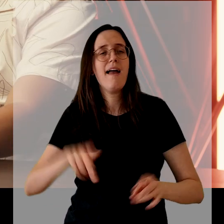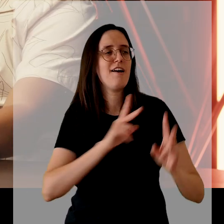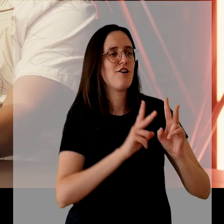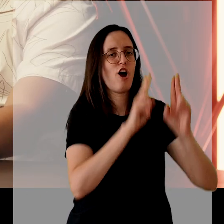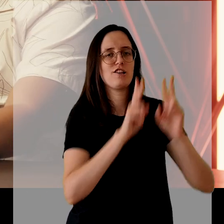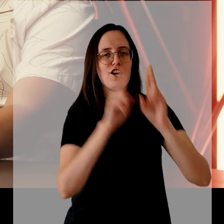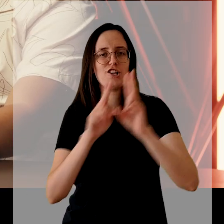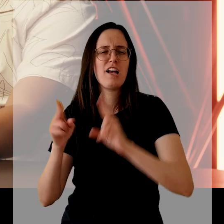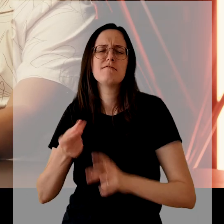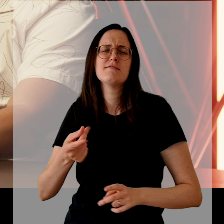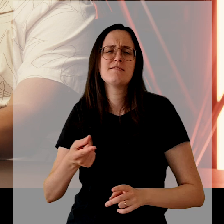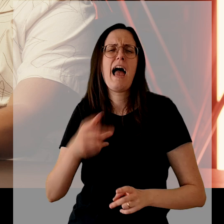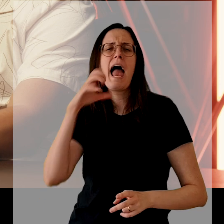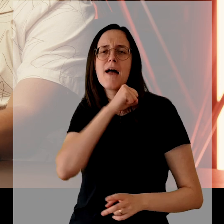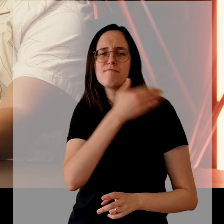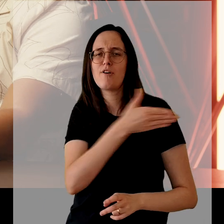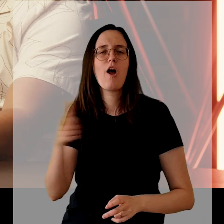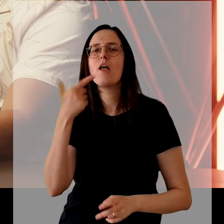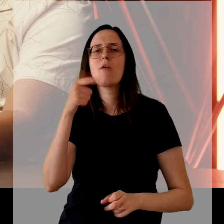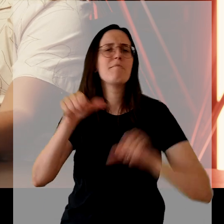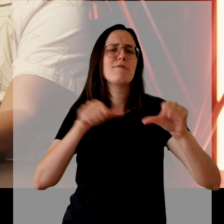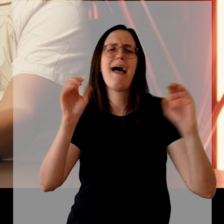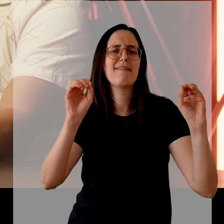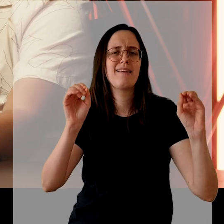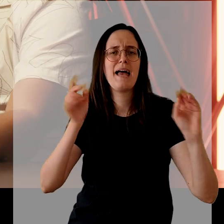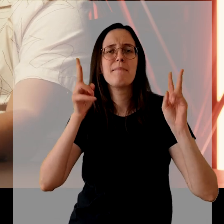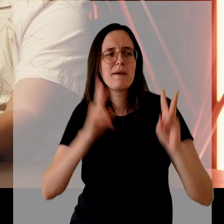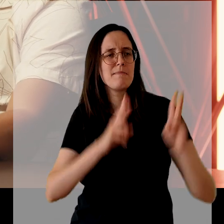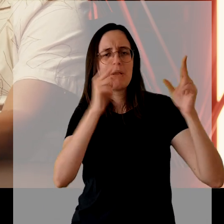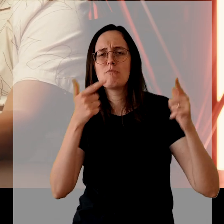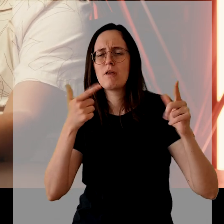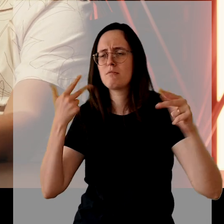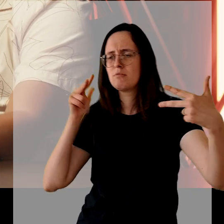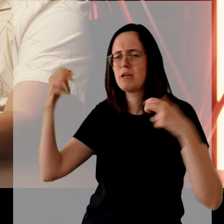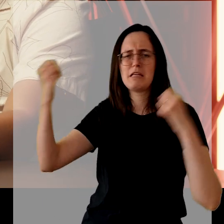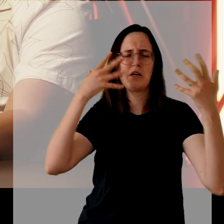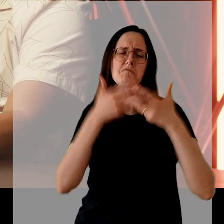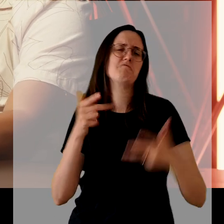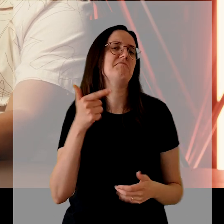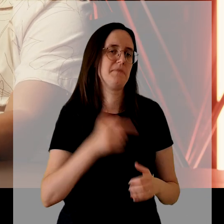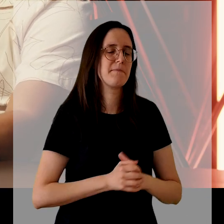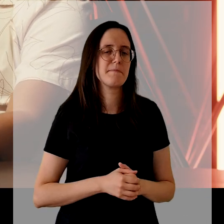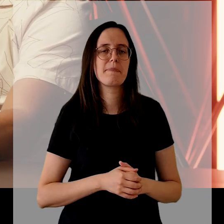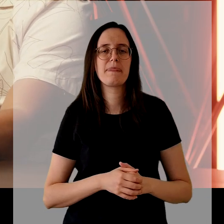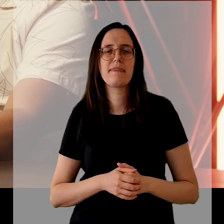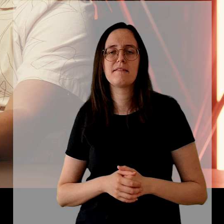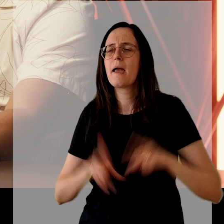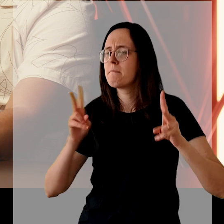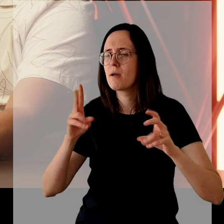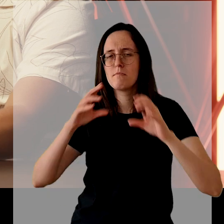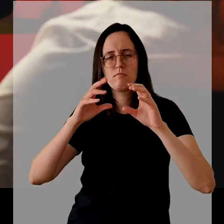né? Então aí vai nesse caso, né? Porque não tinha nenhuma mudança de setup de câmera, de luz, de nada, né? Aí